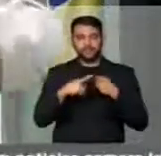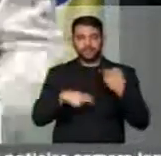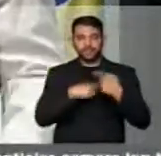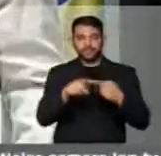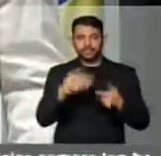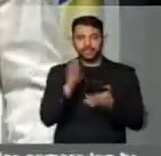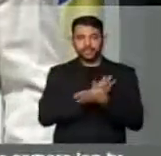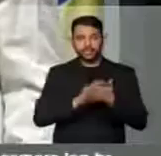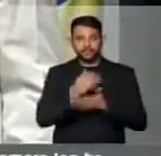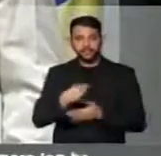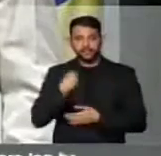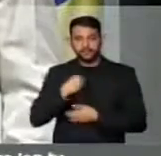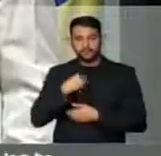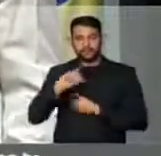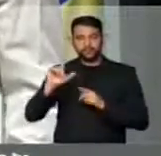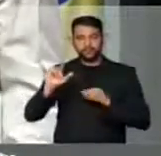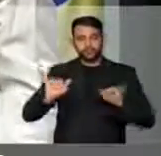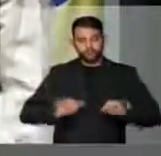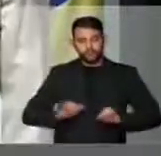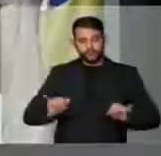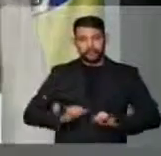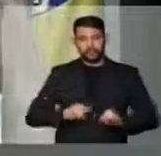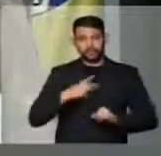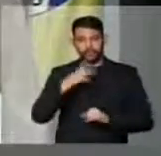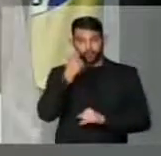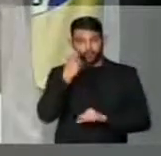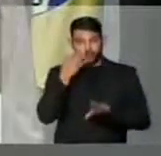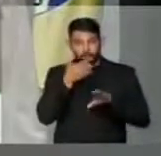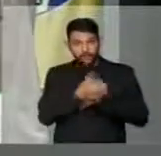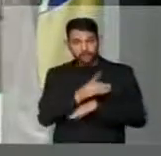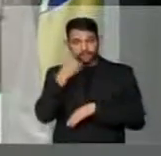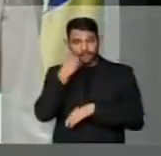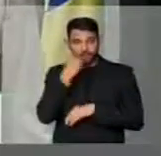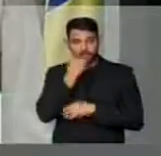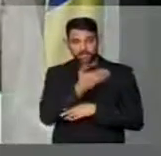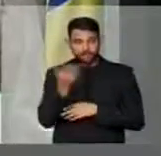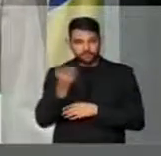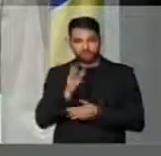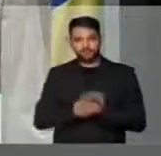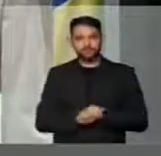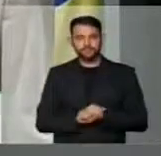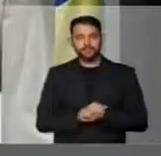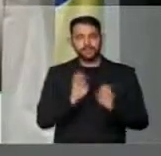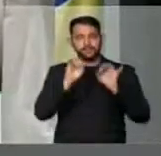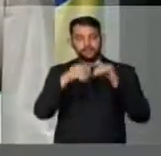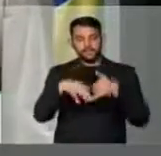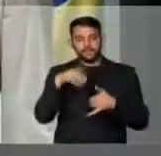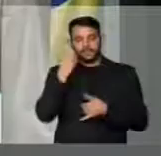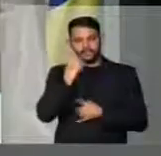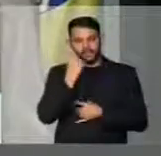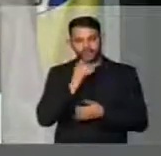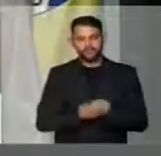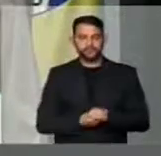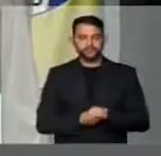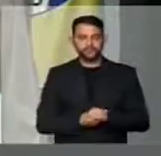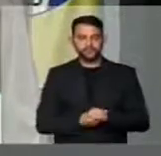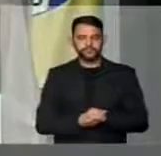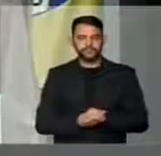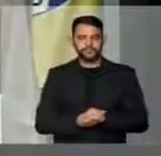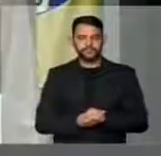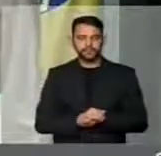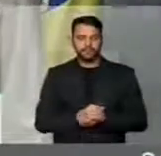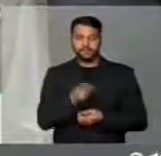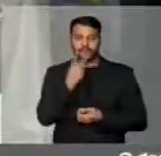que não viveu tortura. Quando eu vejo deputado... Concluir, deputado, por gentileza. Concluir. Falar